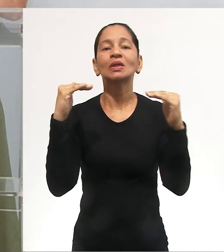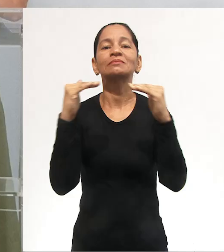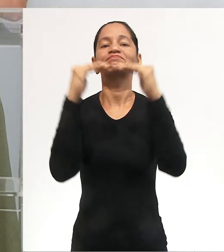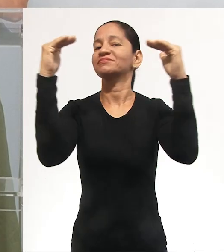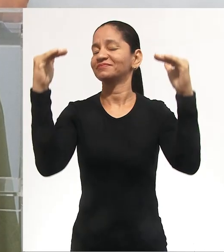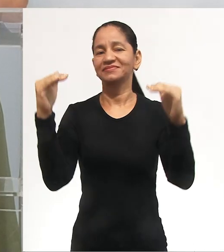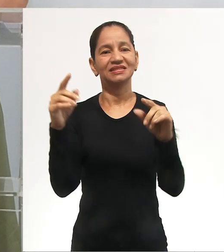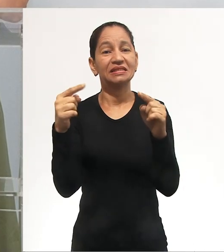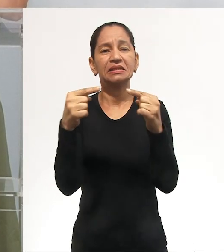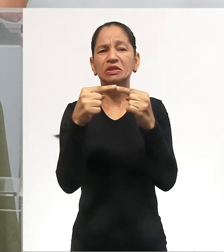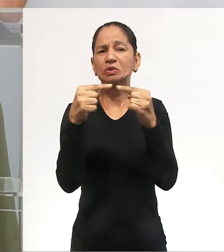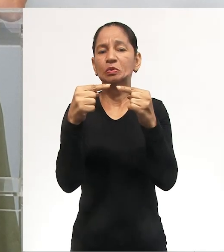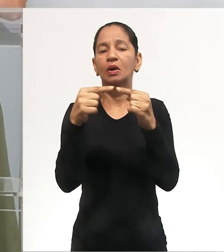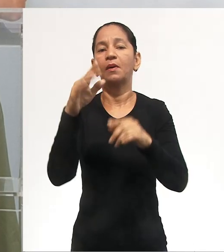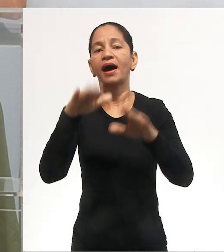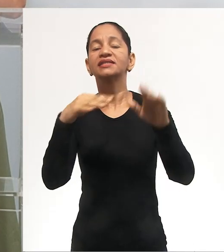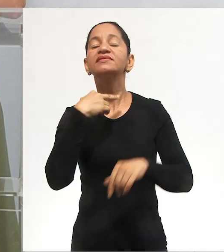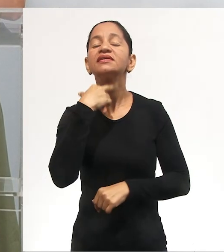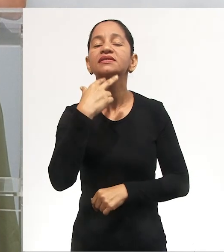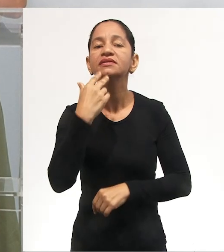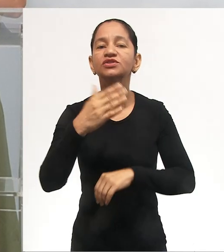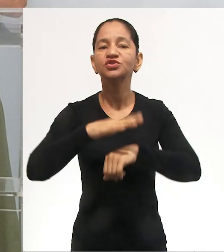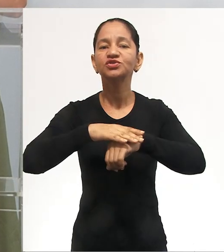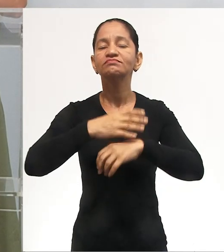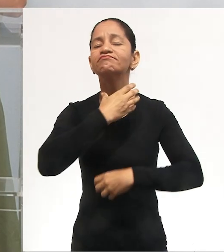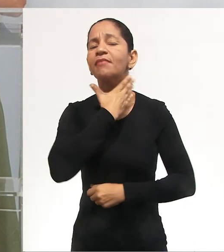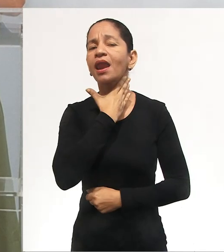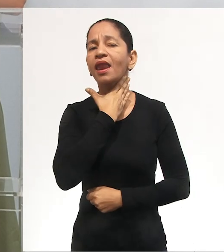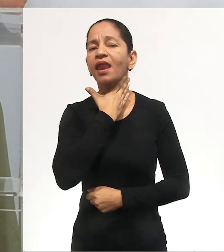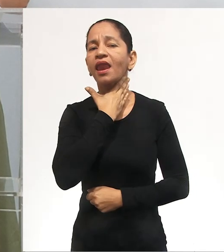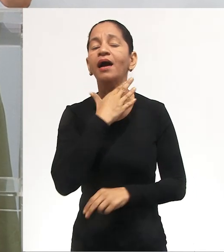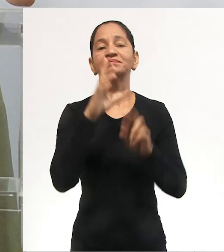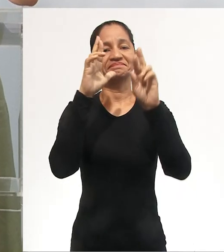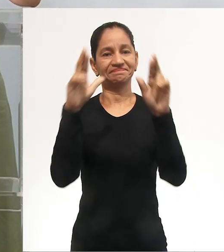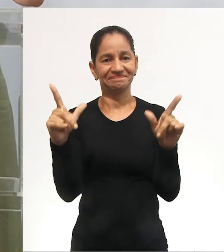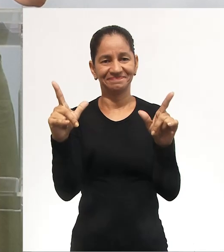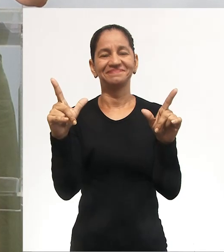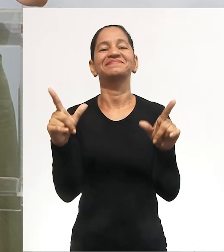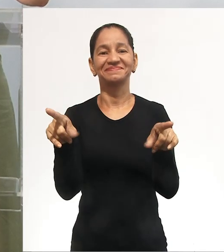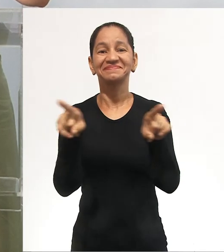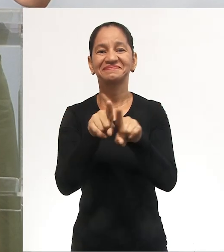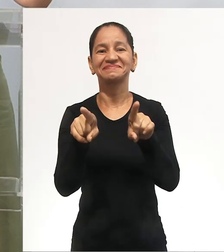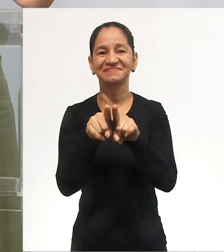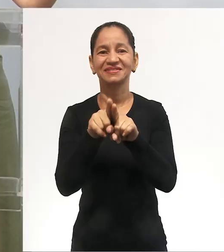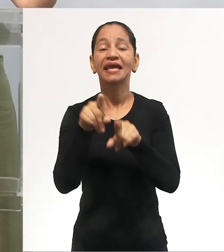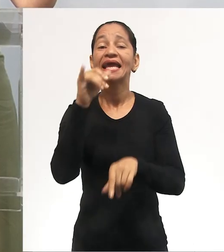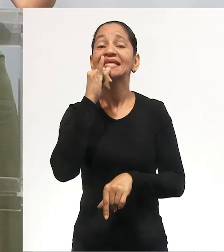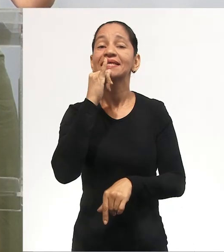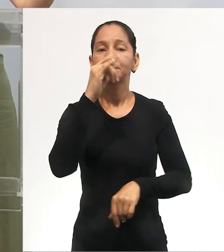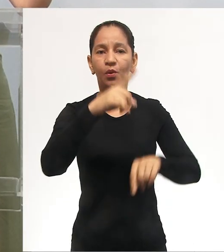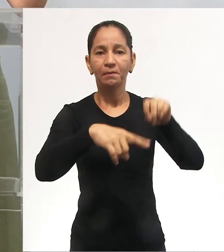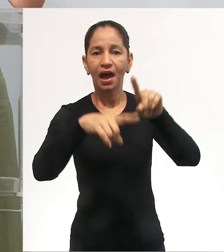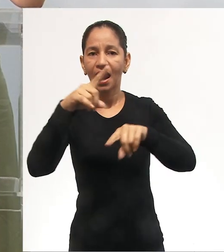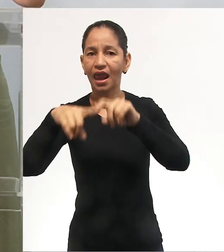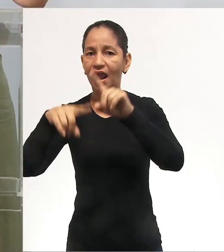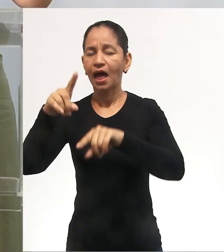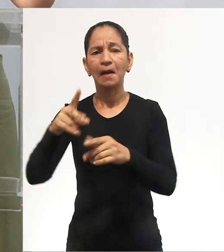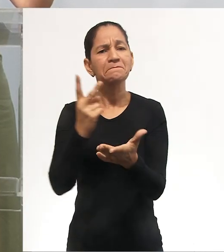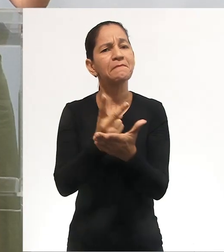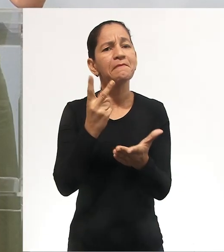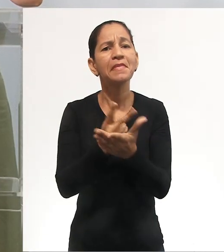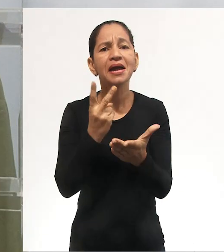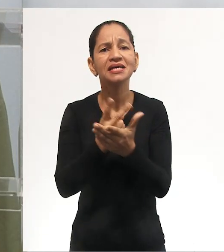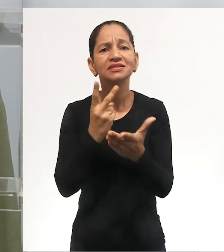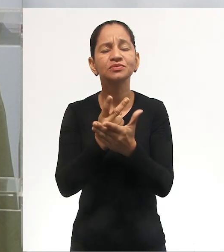às vezes de pronúncia, às vezes de palavras que são utilizadas para nomear um determinado objeto ou uma